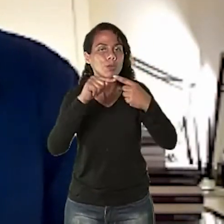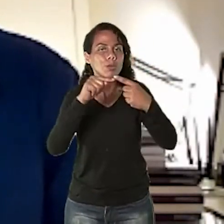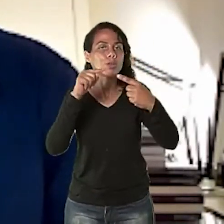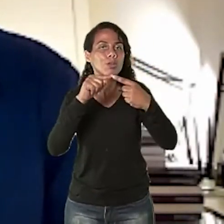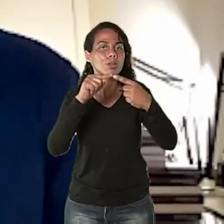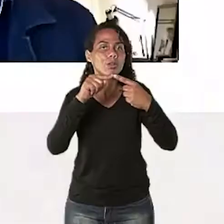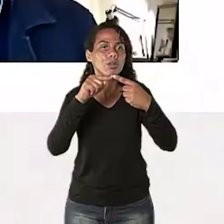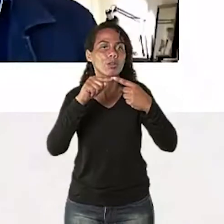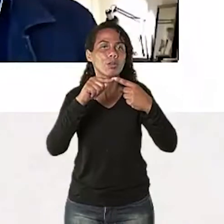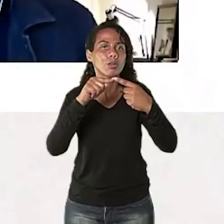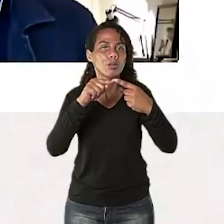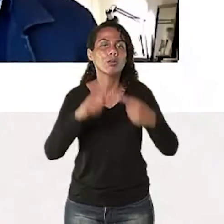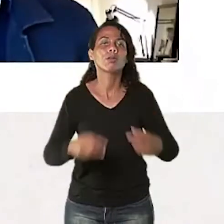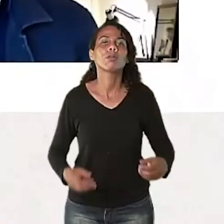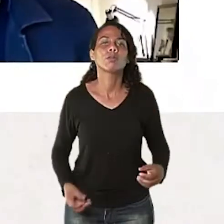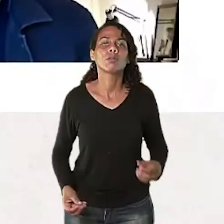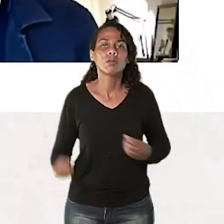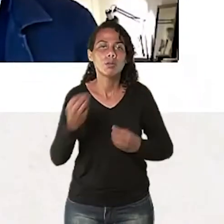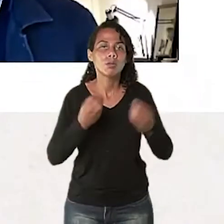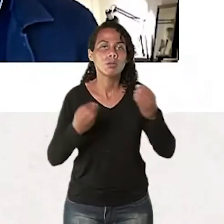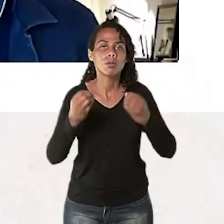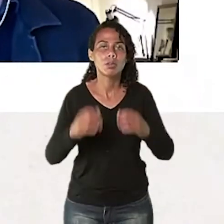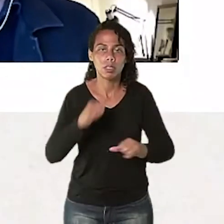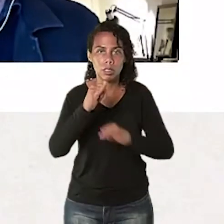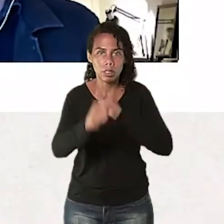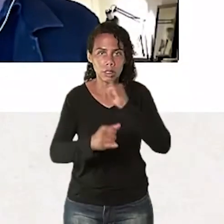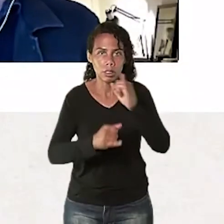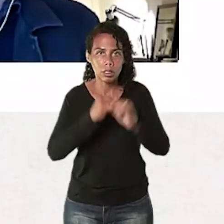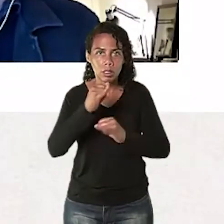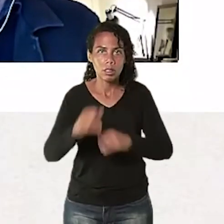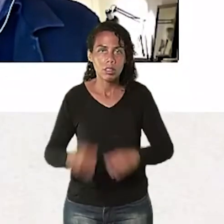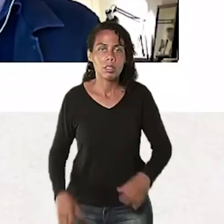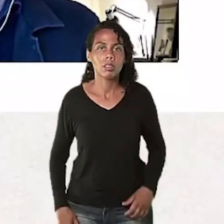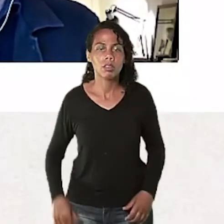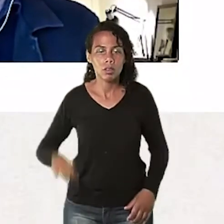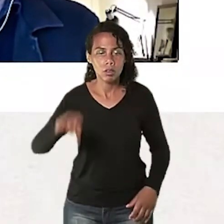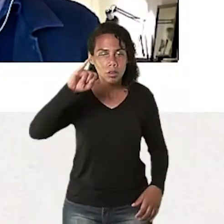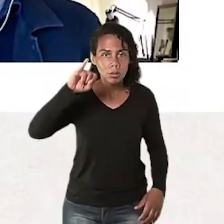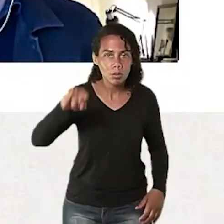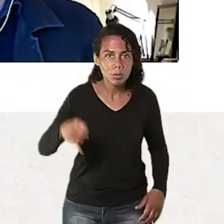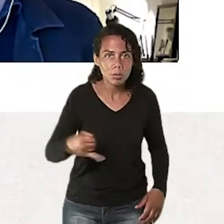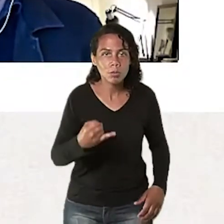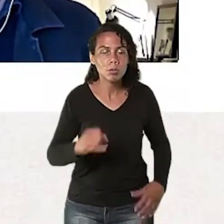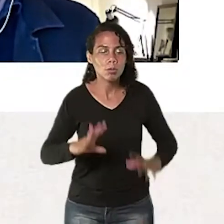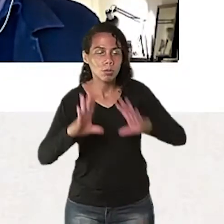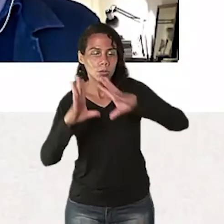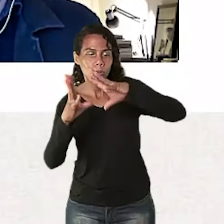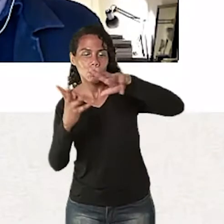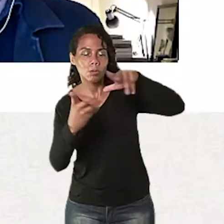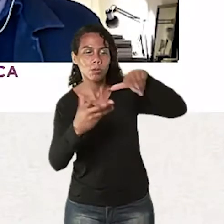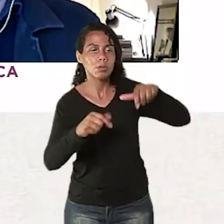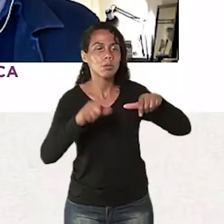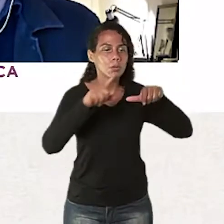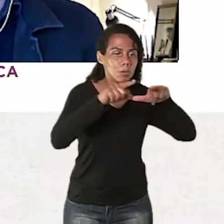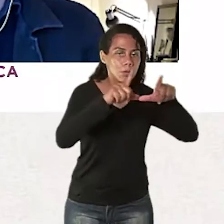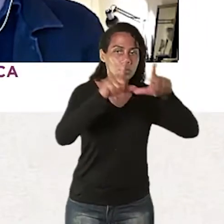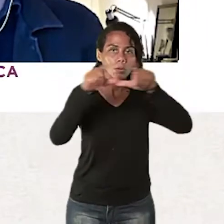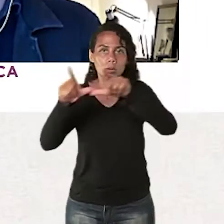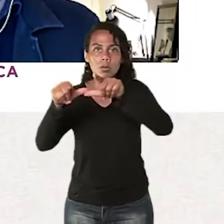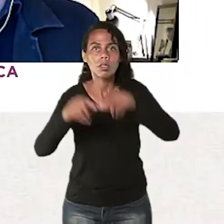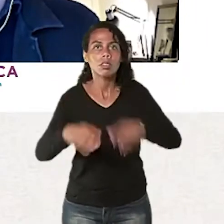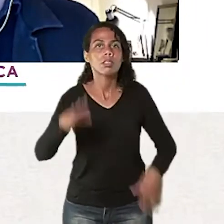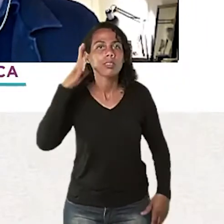Twitter e que tais, né? Então você tem sites que você bota um endereço e ele te manda para um